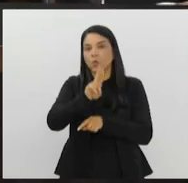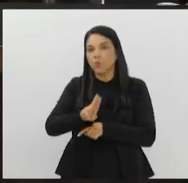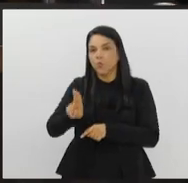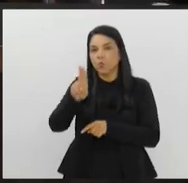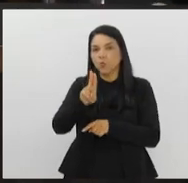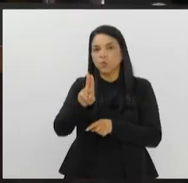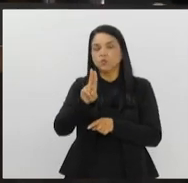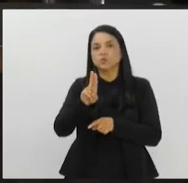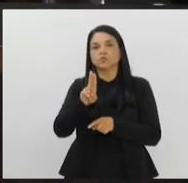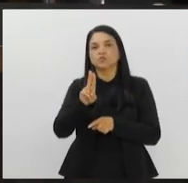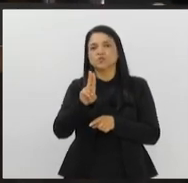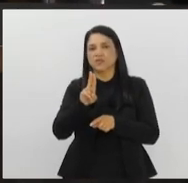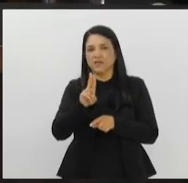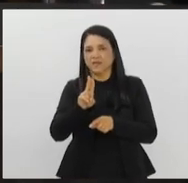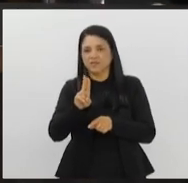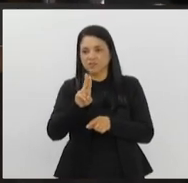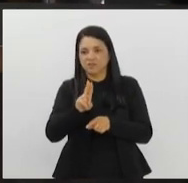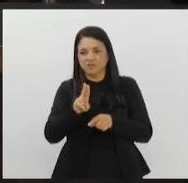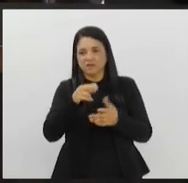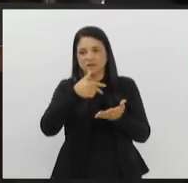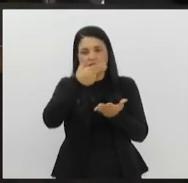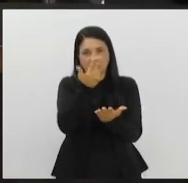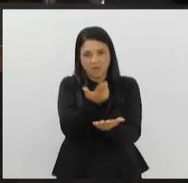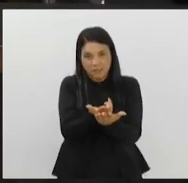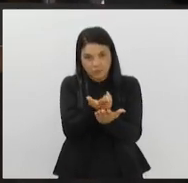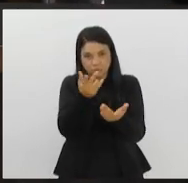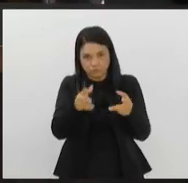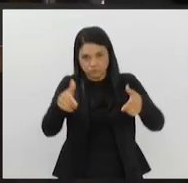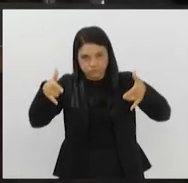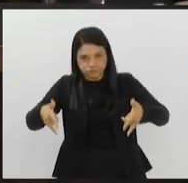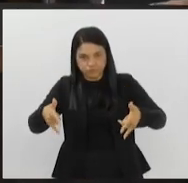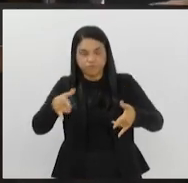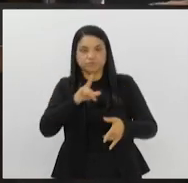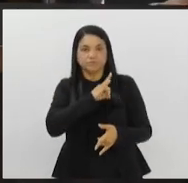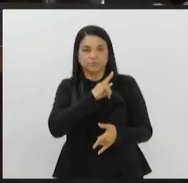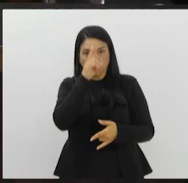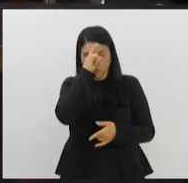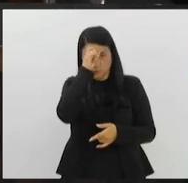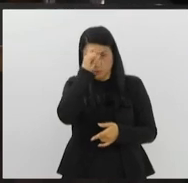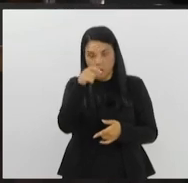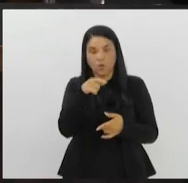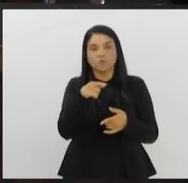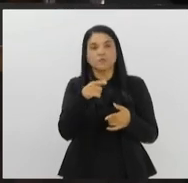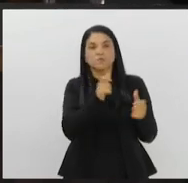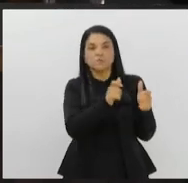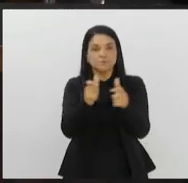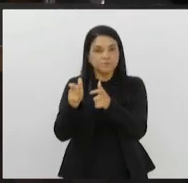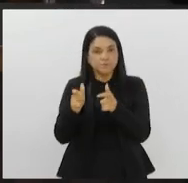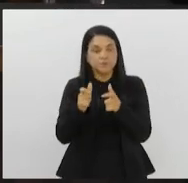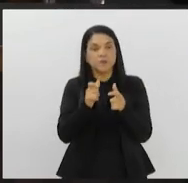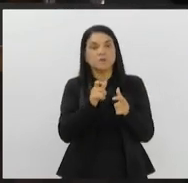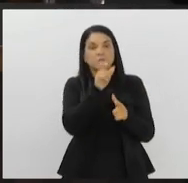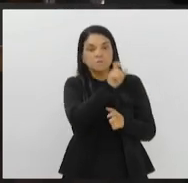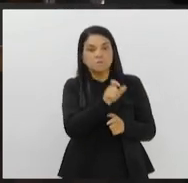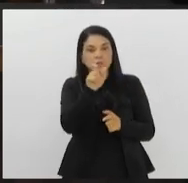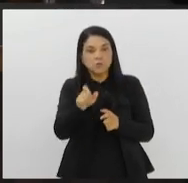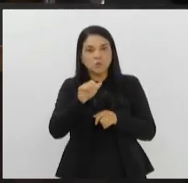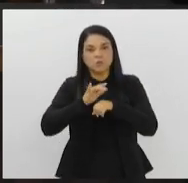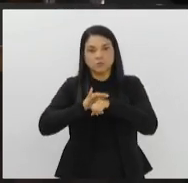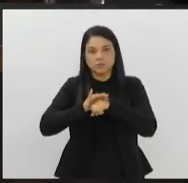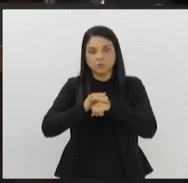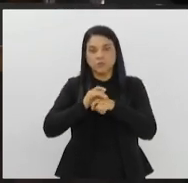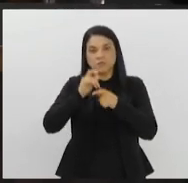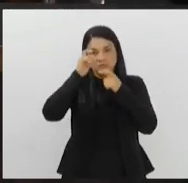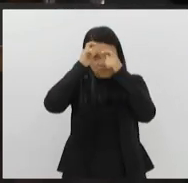de leitos privados disponíveis de qualquer espécie pelo Estado do Rio de Janeiro para internação de pacientes acometidos de